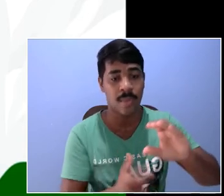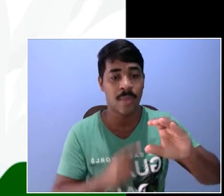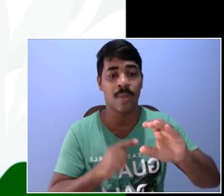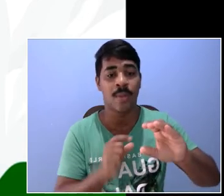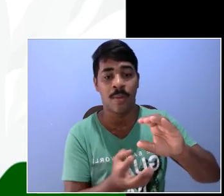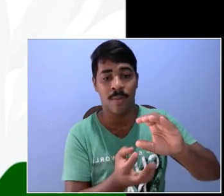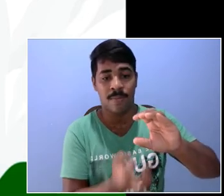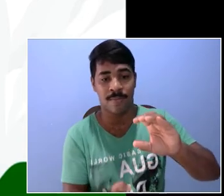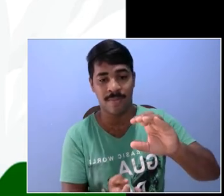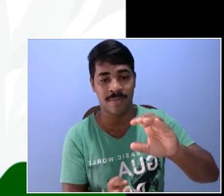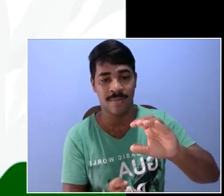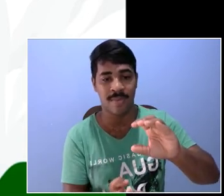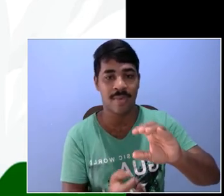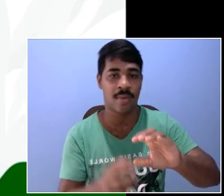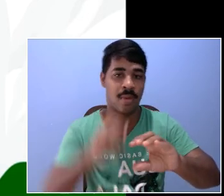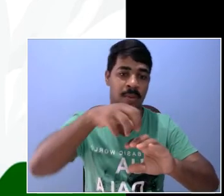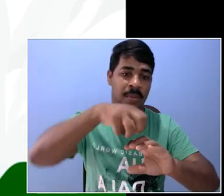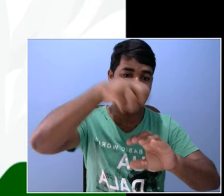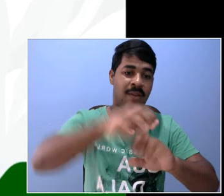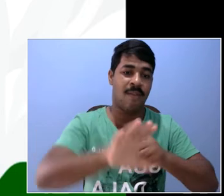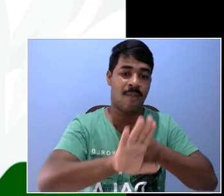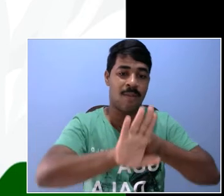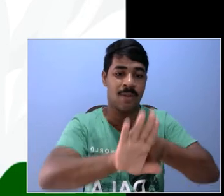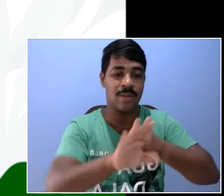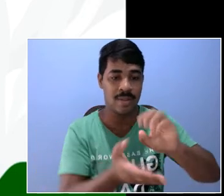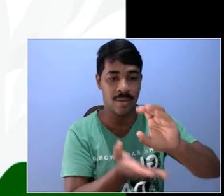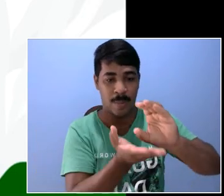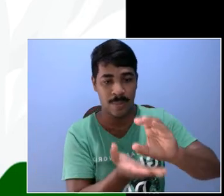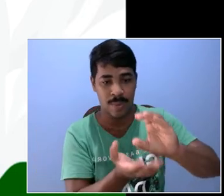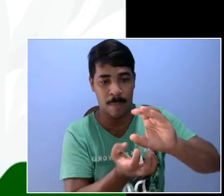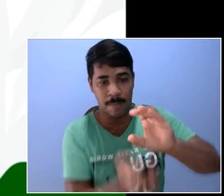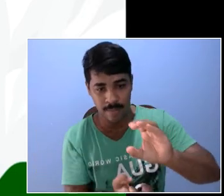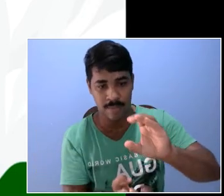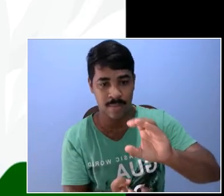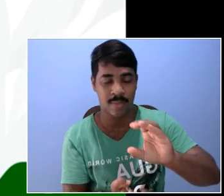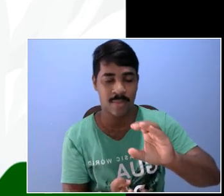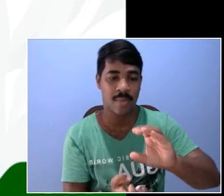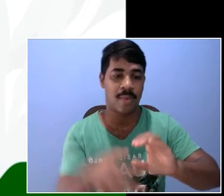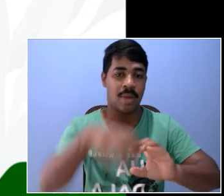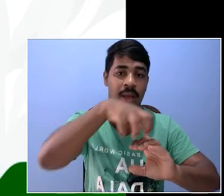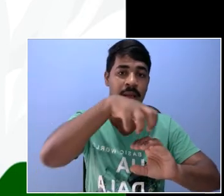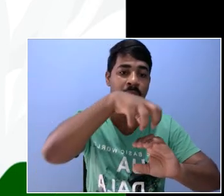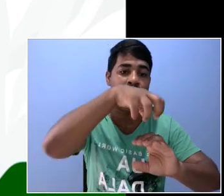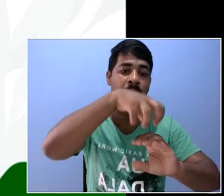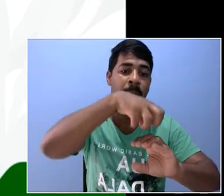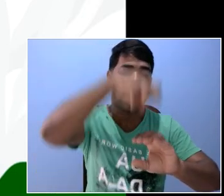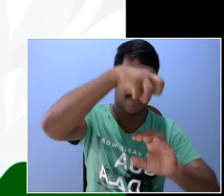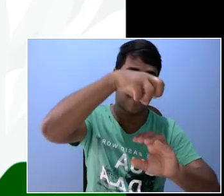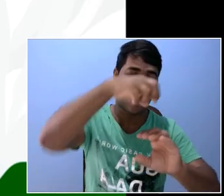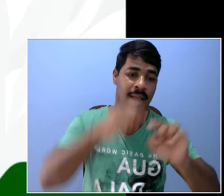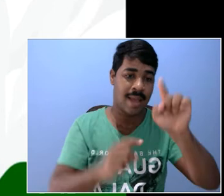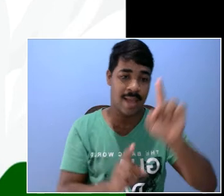duas. Beleza, mas essas forças não faz com que o corpo continue parado. Tá? Agora,